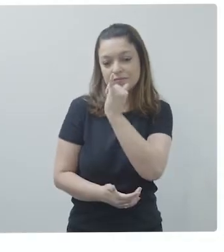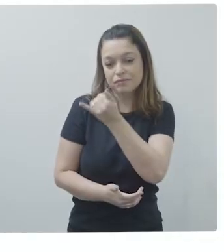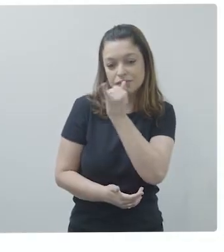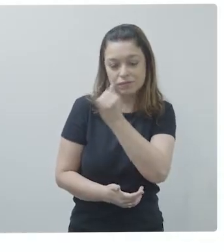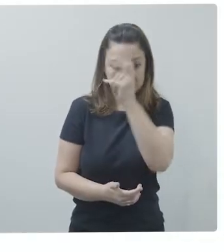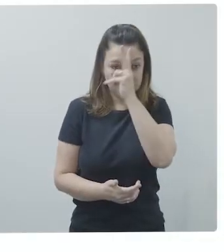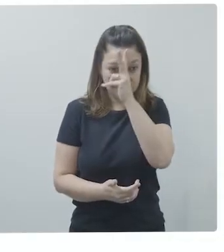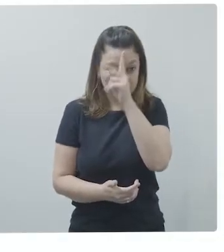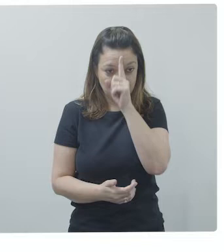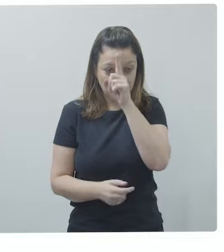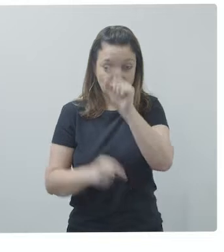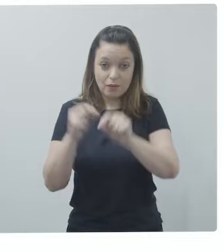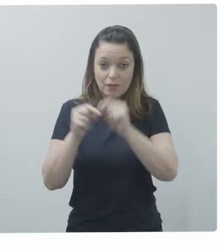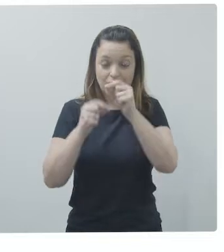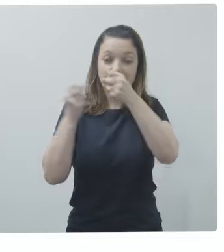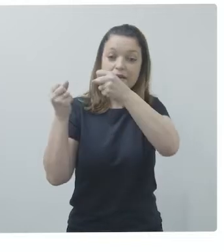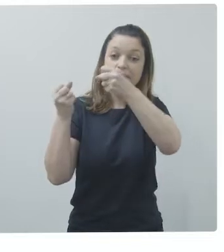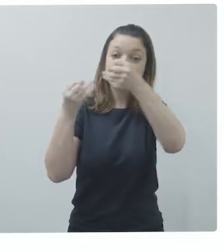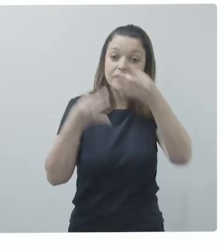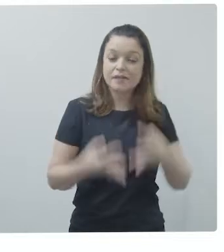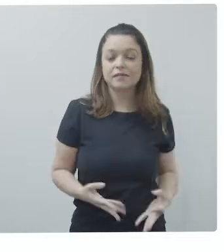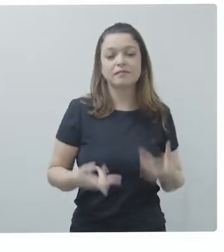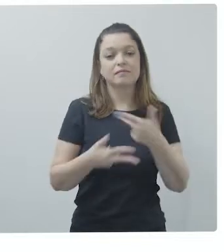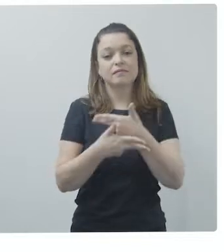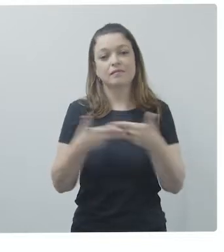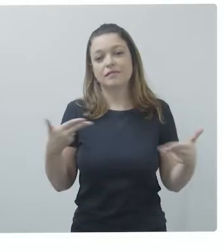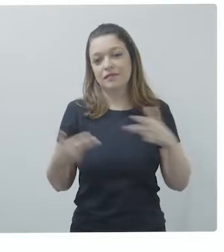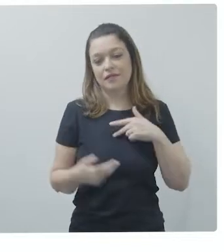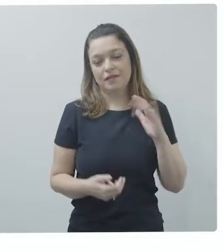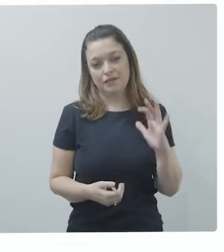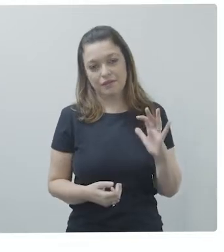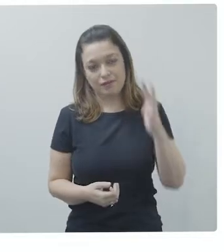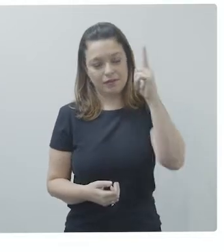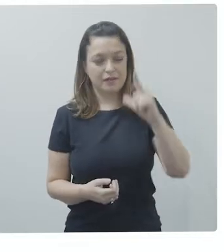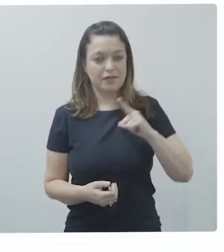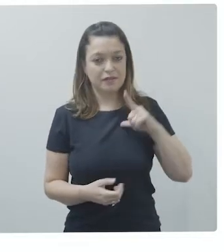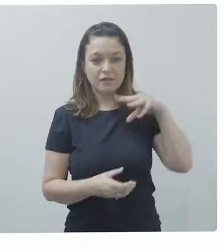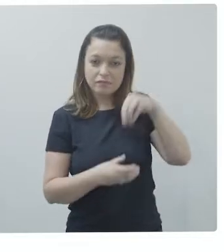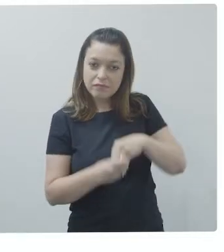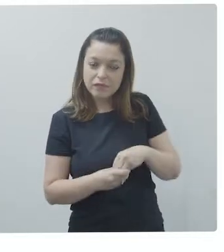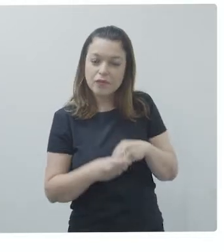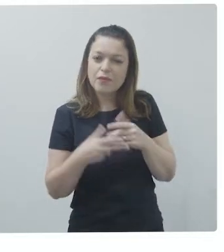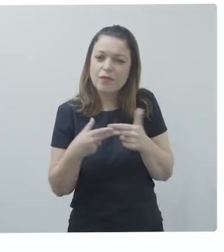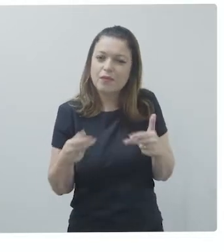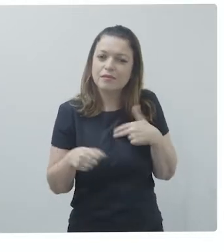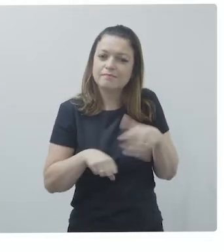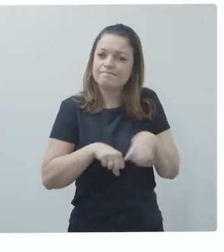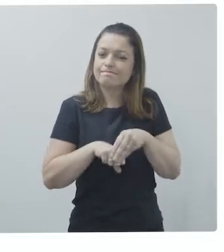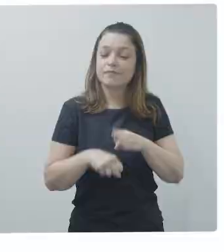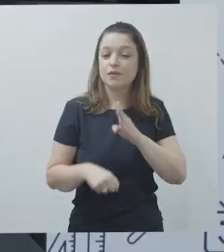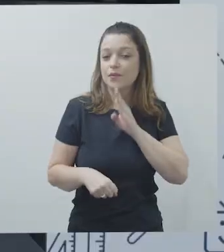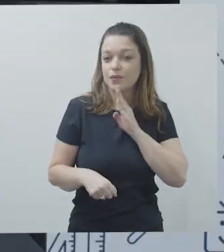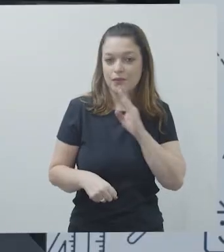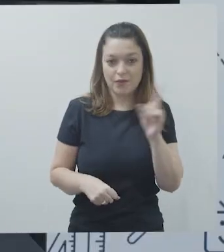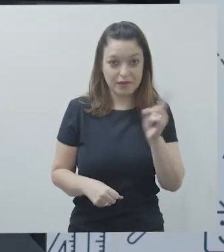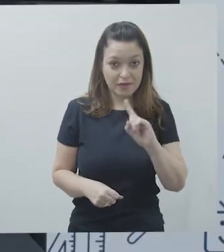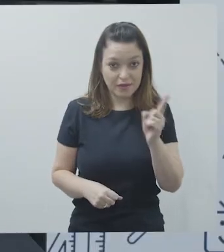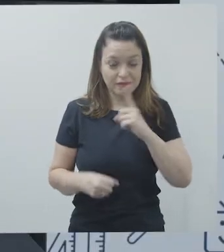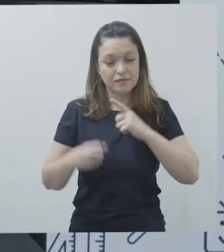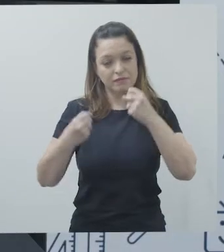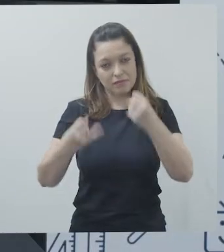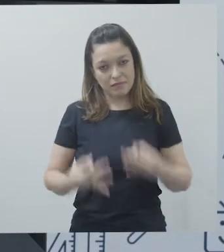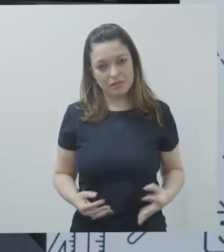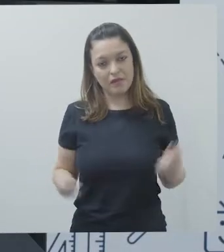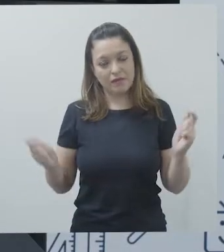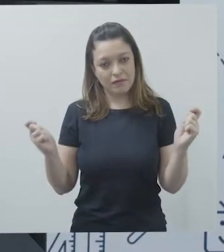alguma coisa, algum fato que para nós fica desconhecido. Então ele vem trazer essa ideia